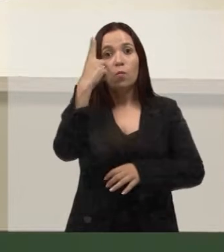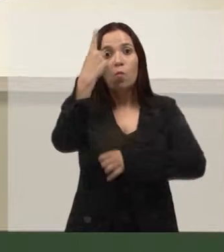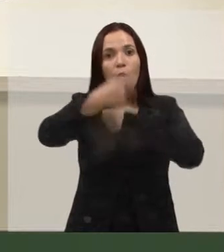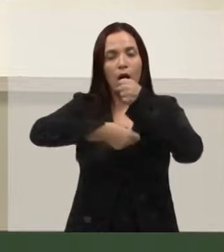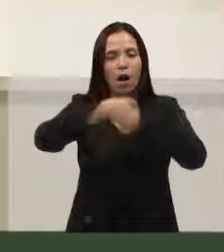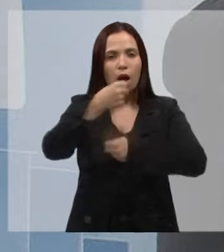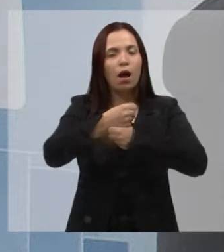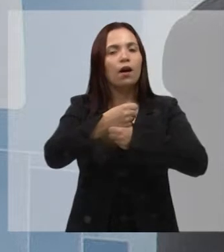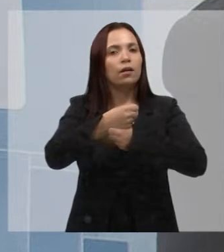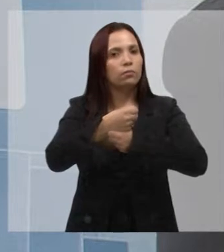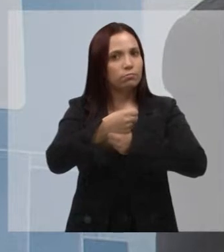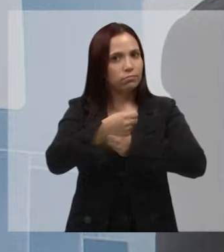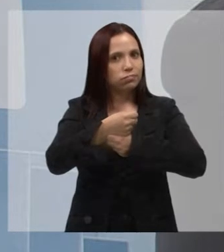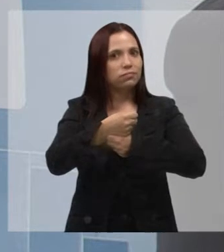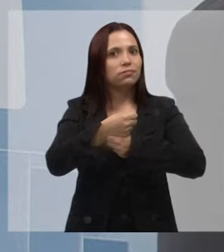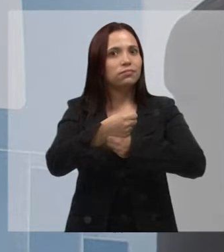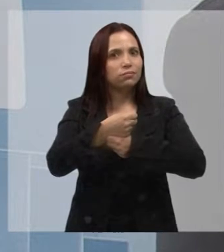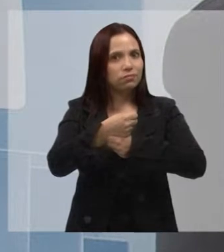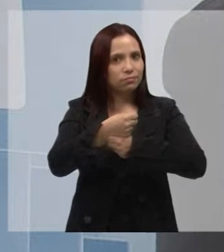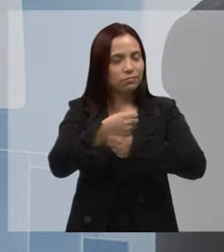ano.